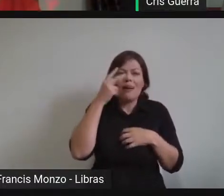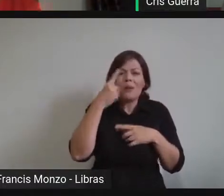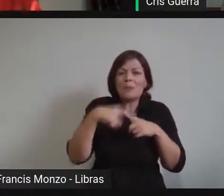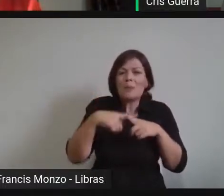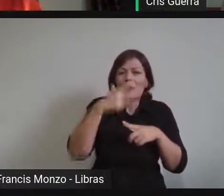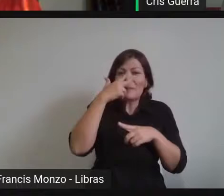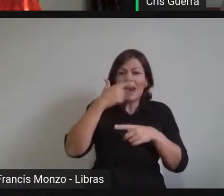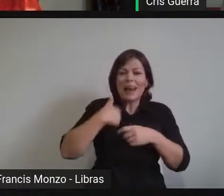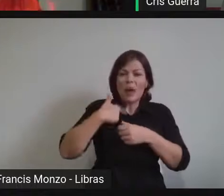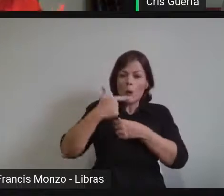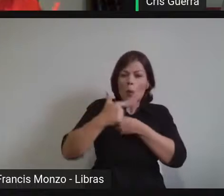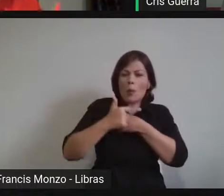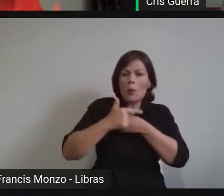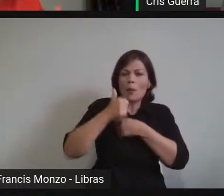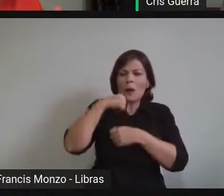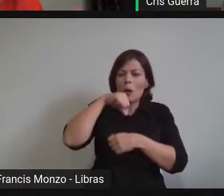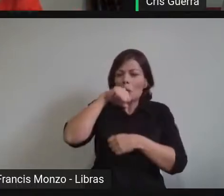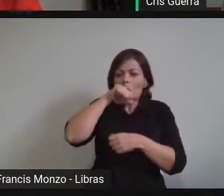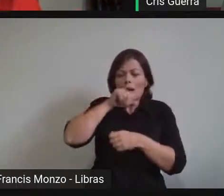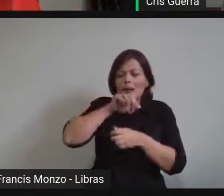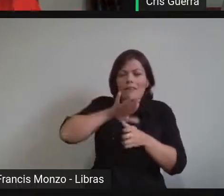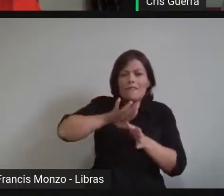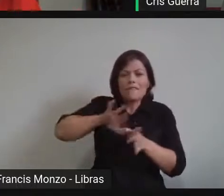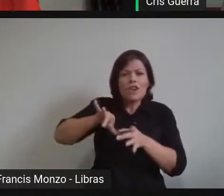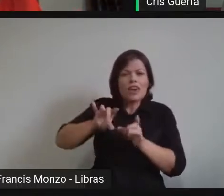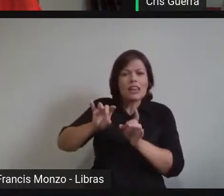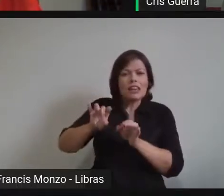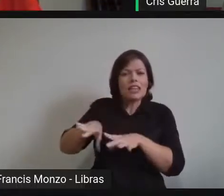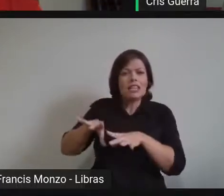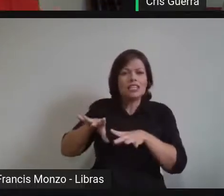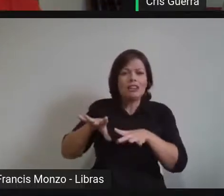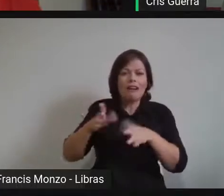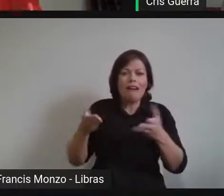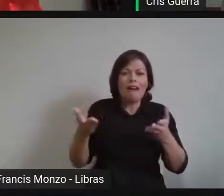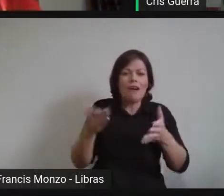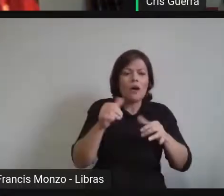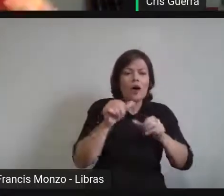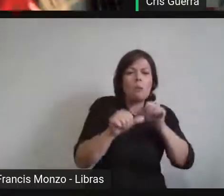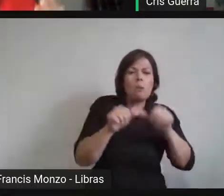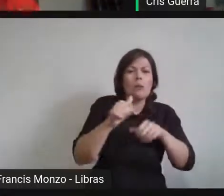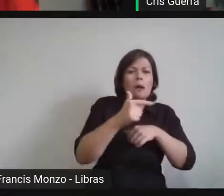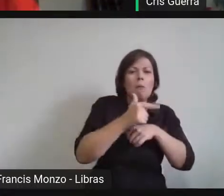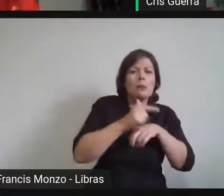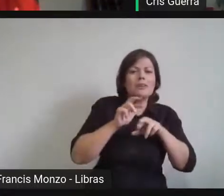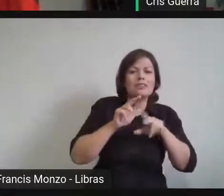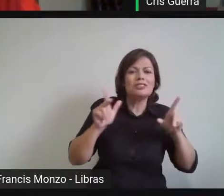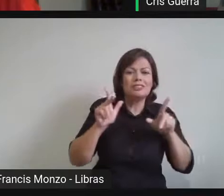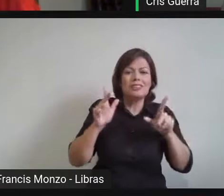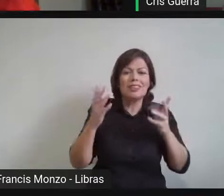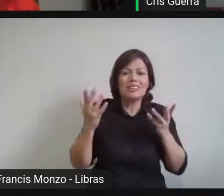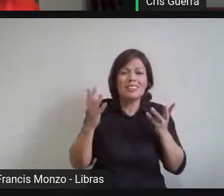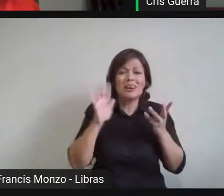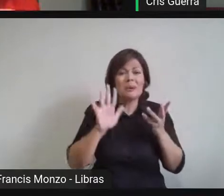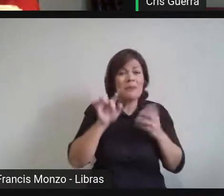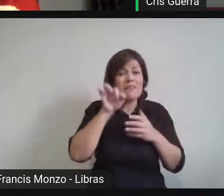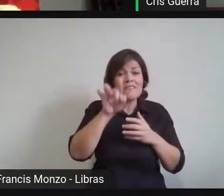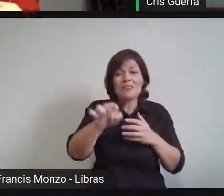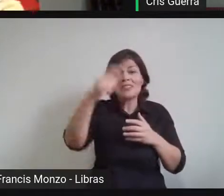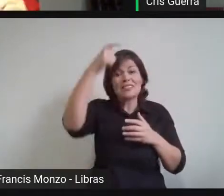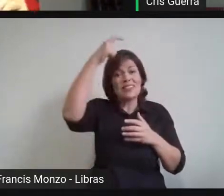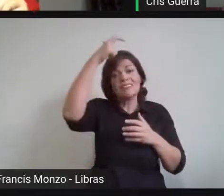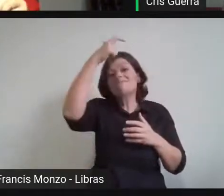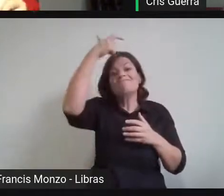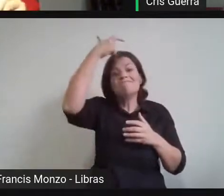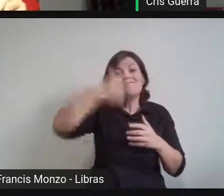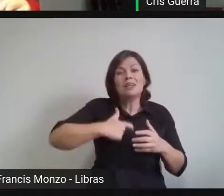de mãe, mas em determinados momentos ele não ser o protagonista, porque você é um ser complexo, né? Exatamente.